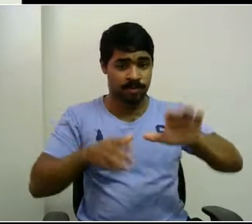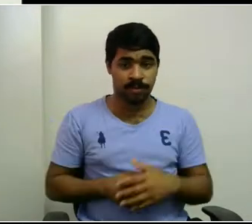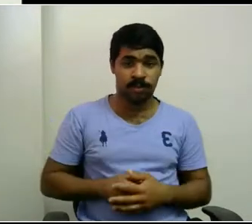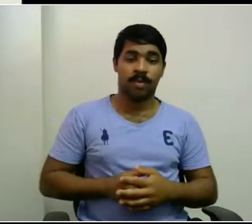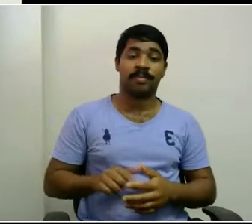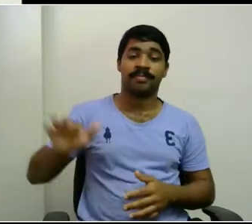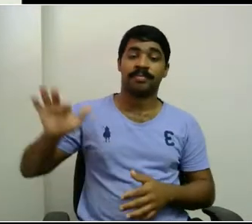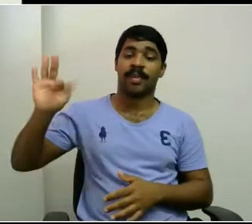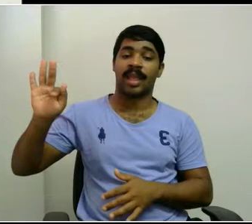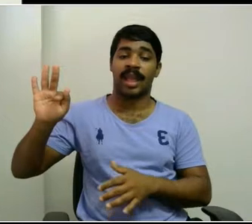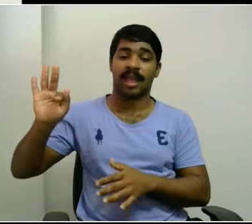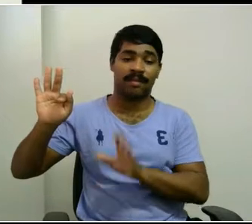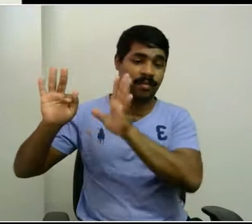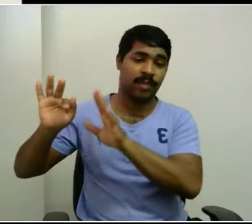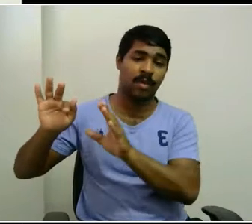Vamos arrumar aqui.